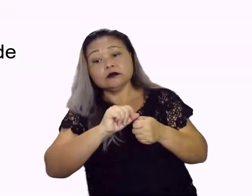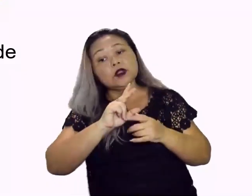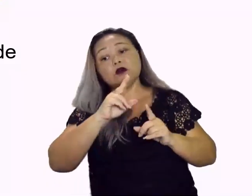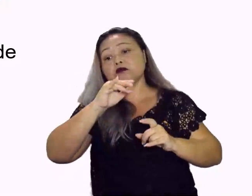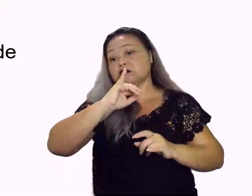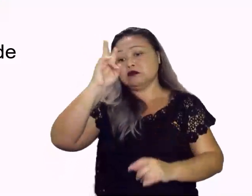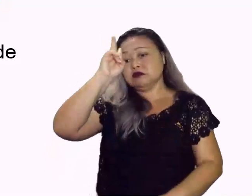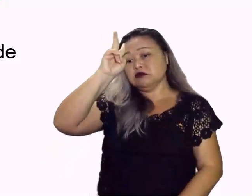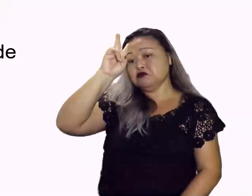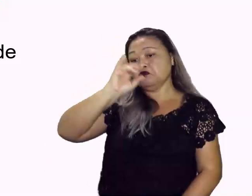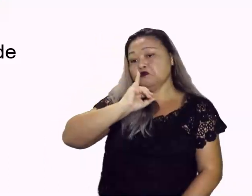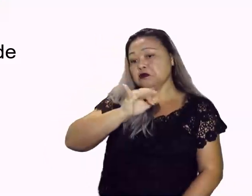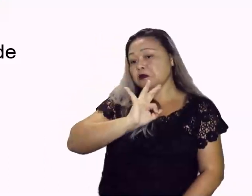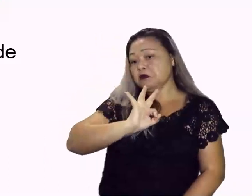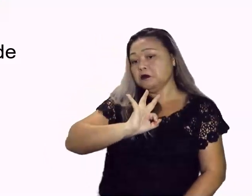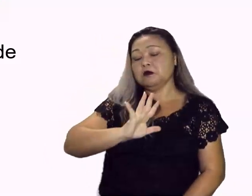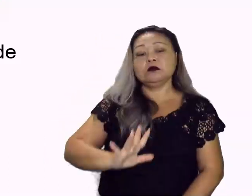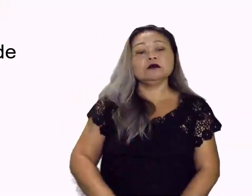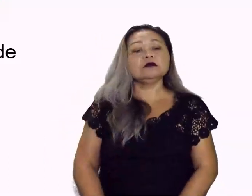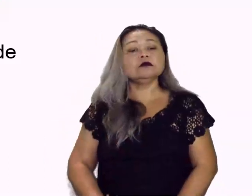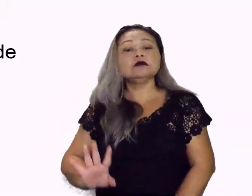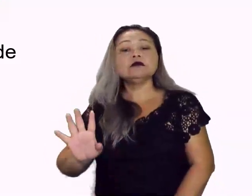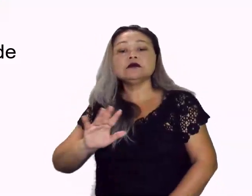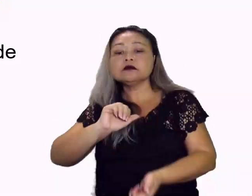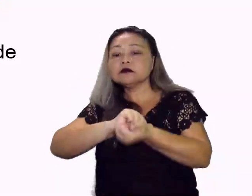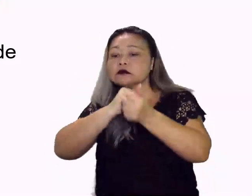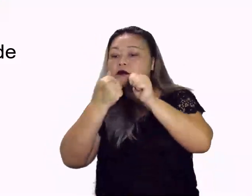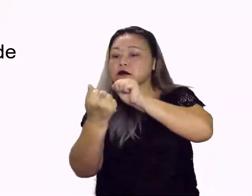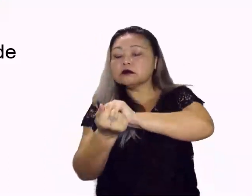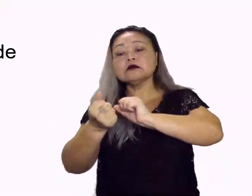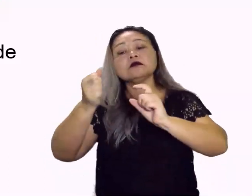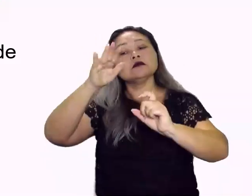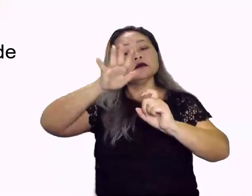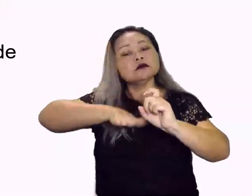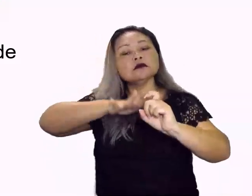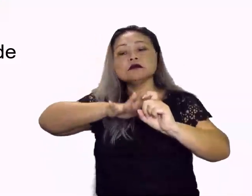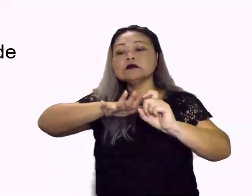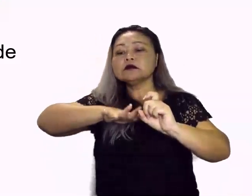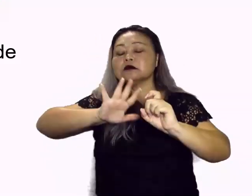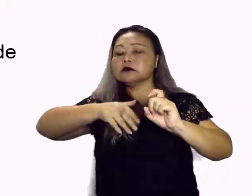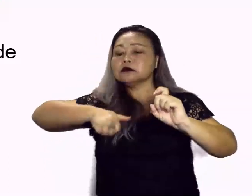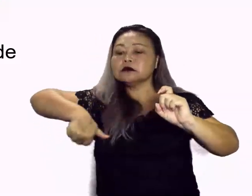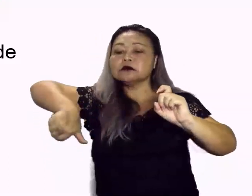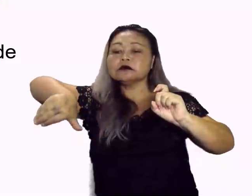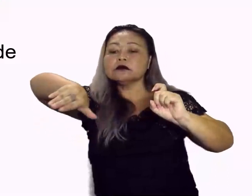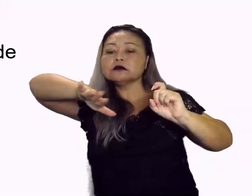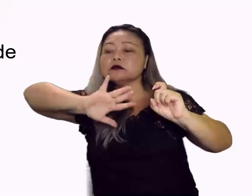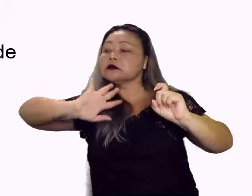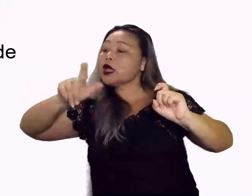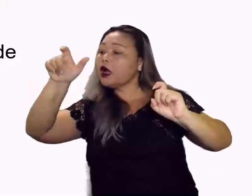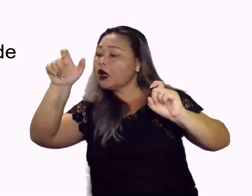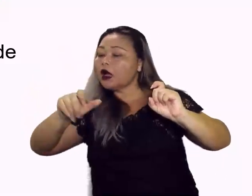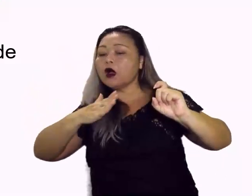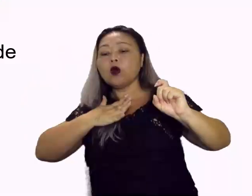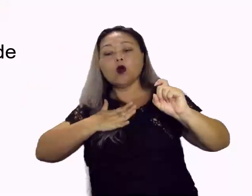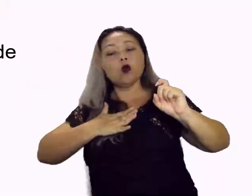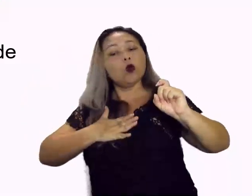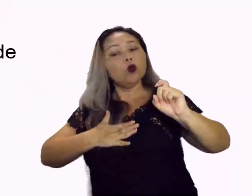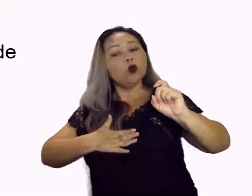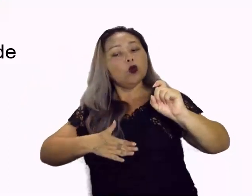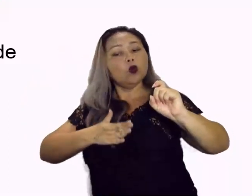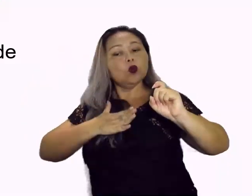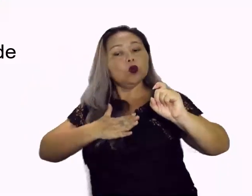história. Adequando a estrutura do mito de uma forma que tranquilize os ânimos,